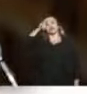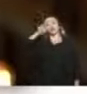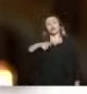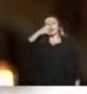mais nada